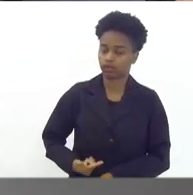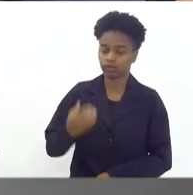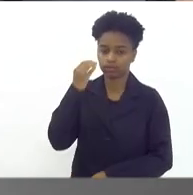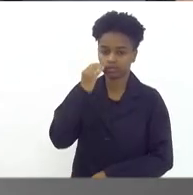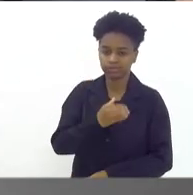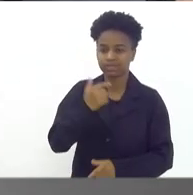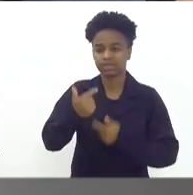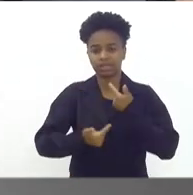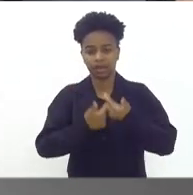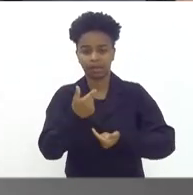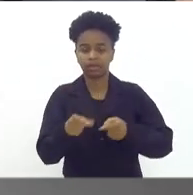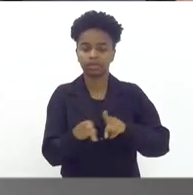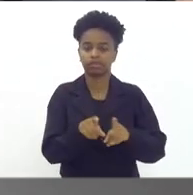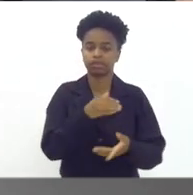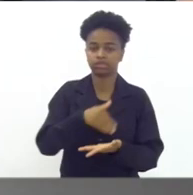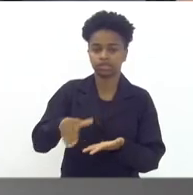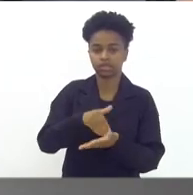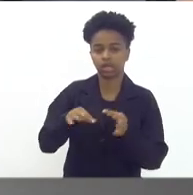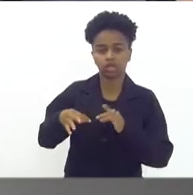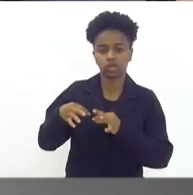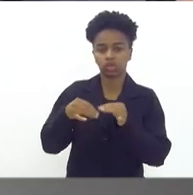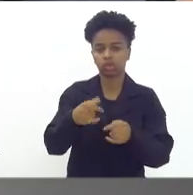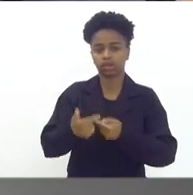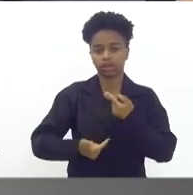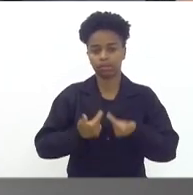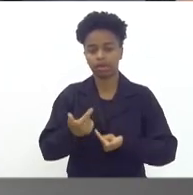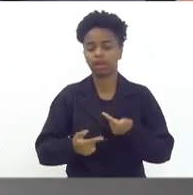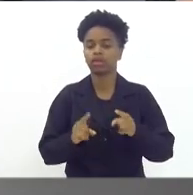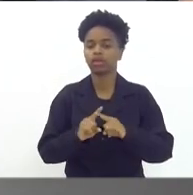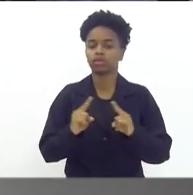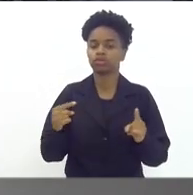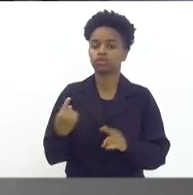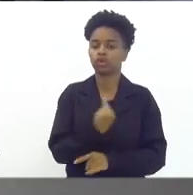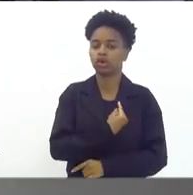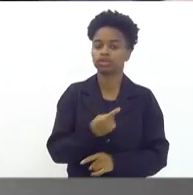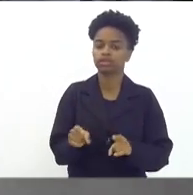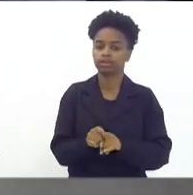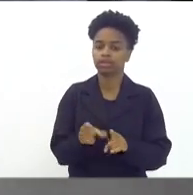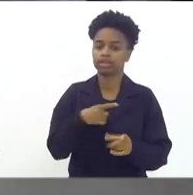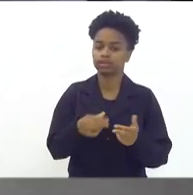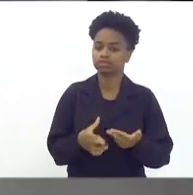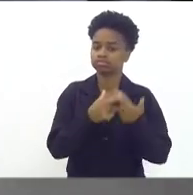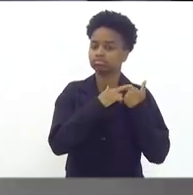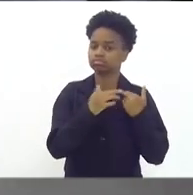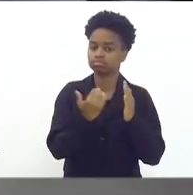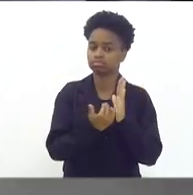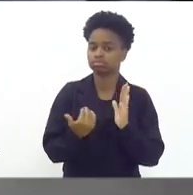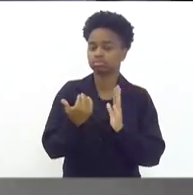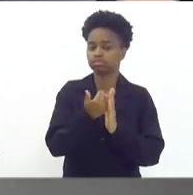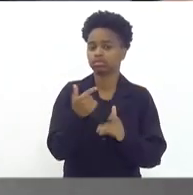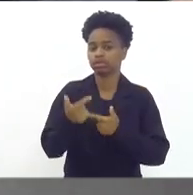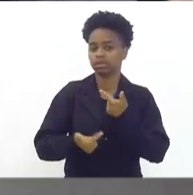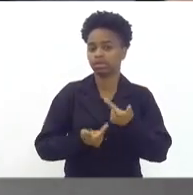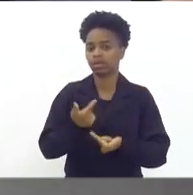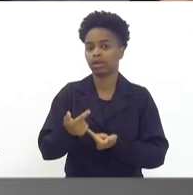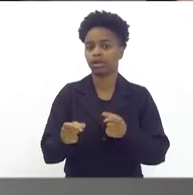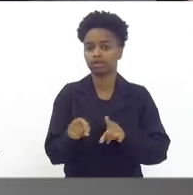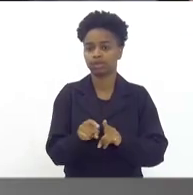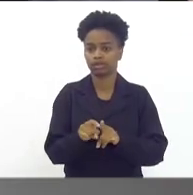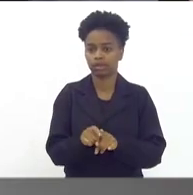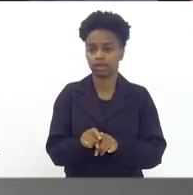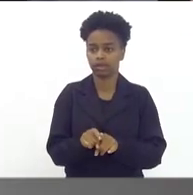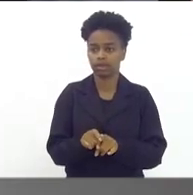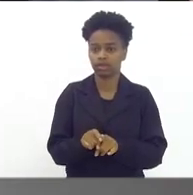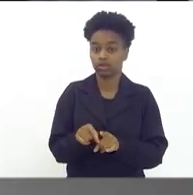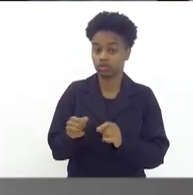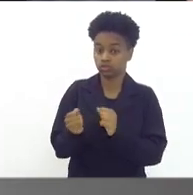aí nós secretários todo trabalhando e a gente aqui também com a responsabilidade muito grande de trabalhar ouvir esse daqui